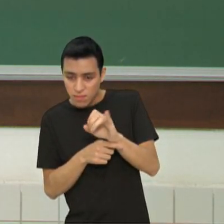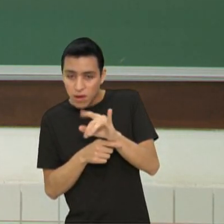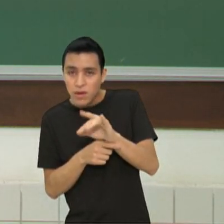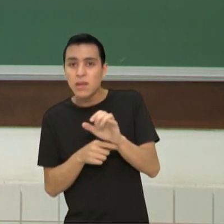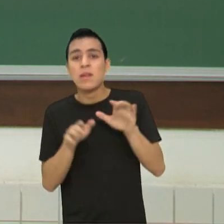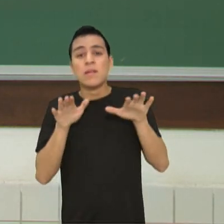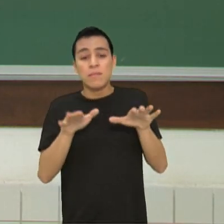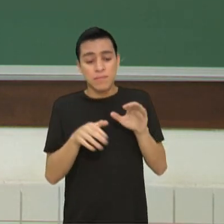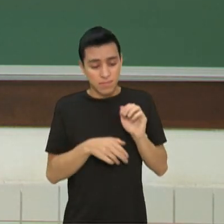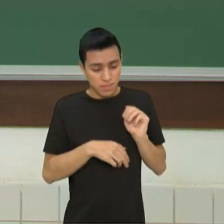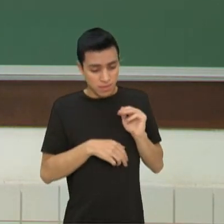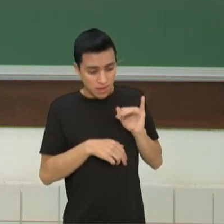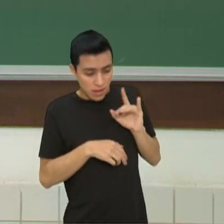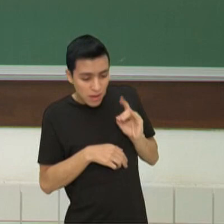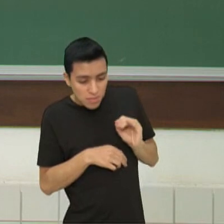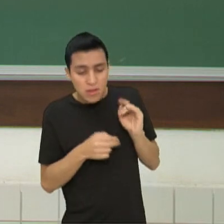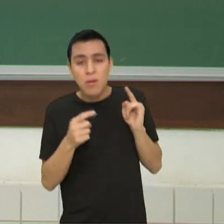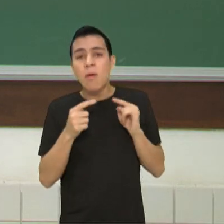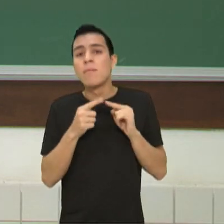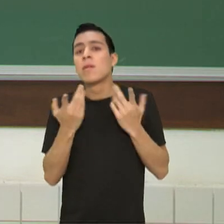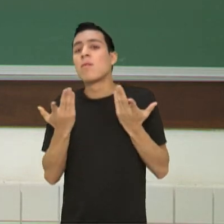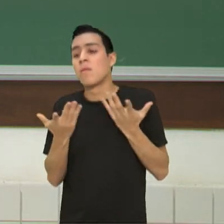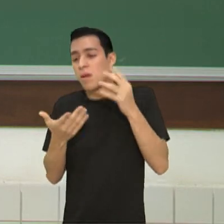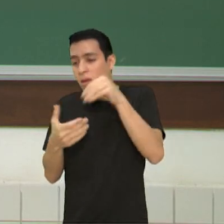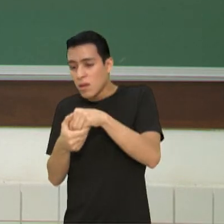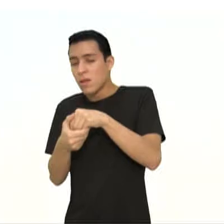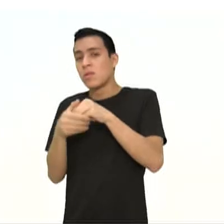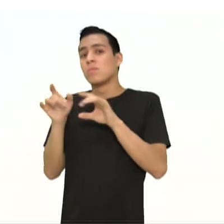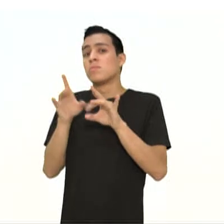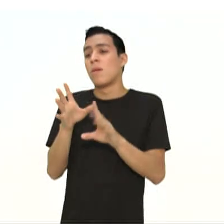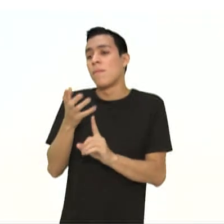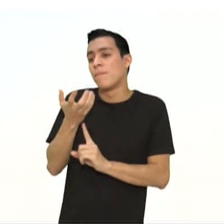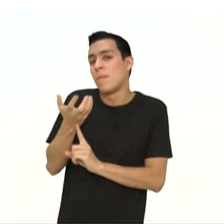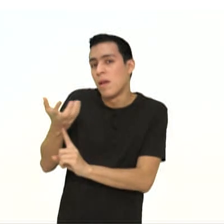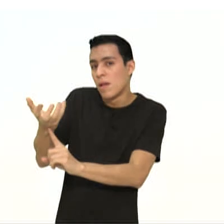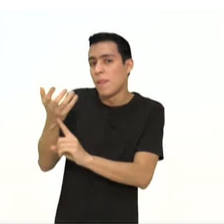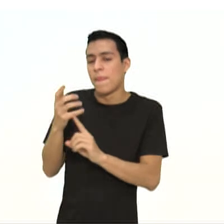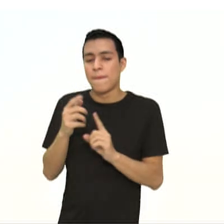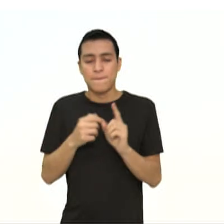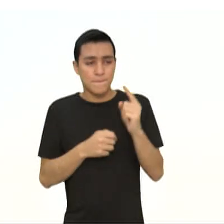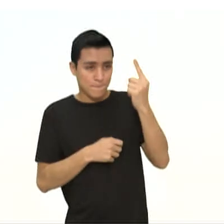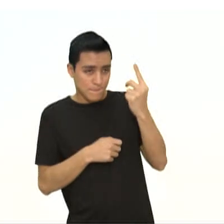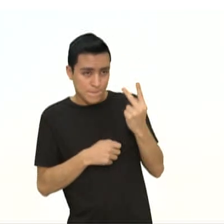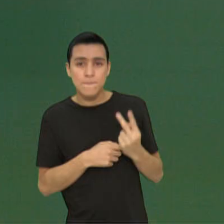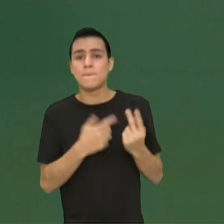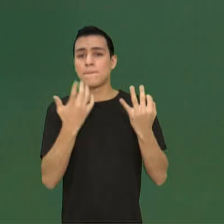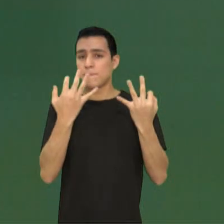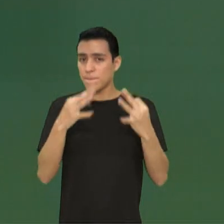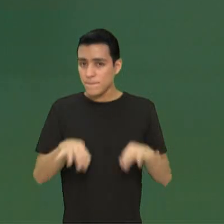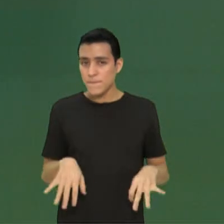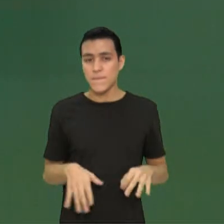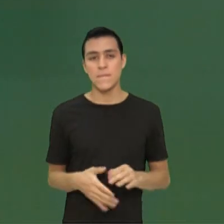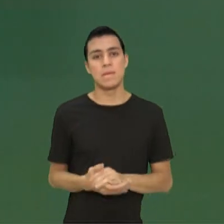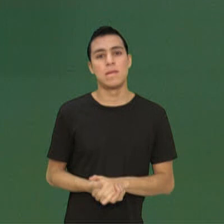o amido é substância de reserva para plantas, então somente 1 e 2 corretas.